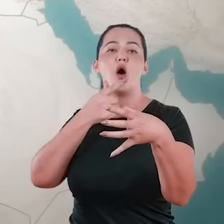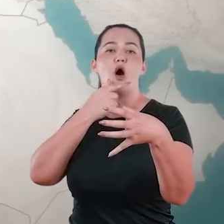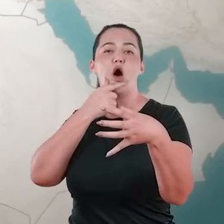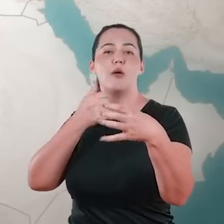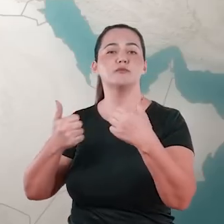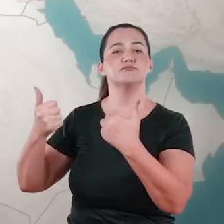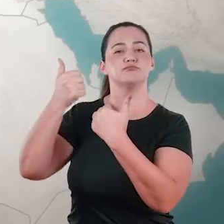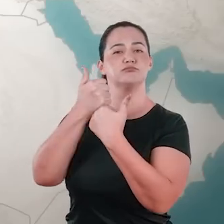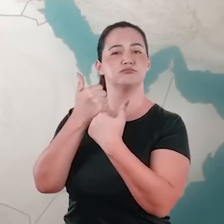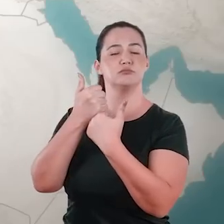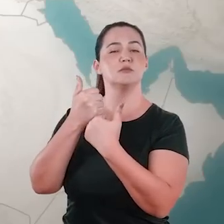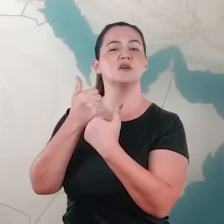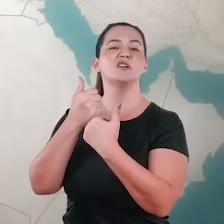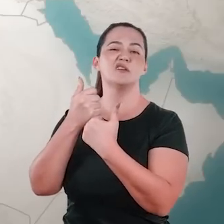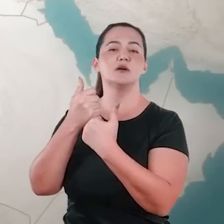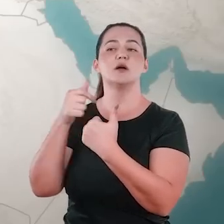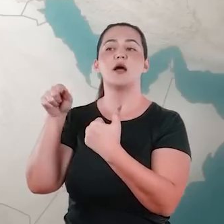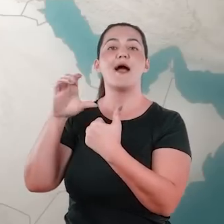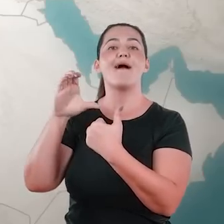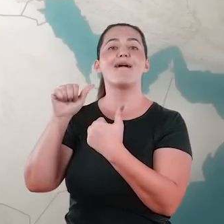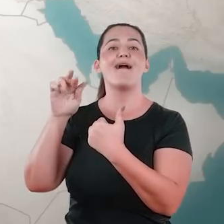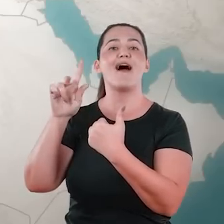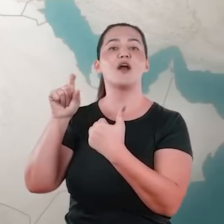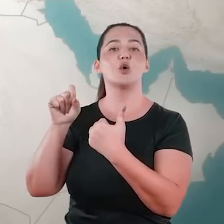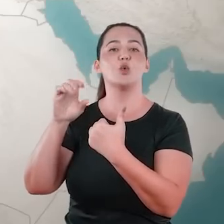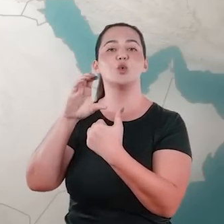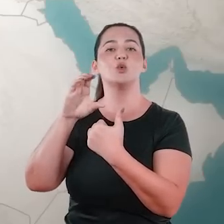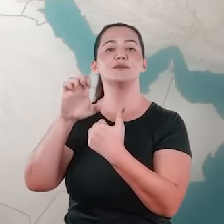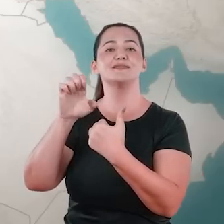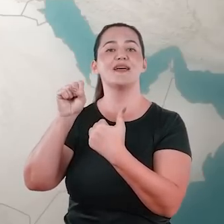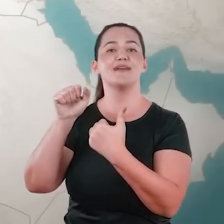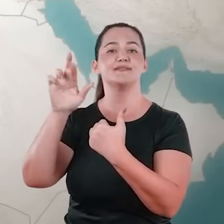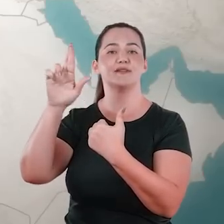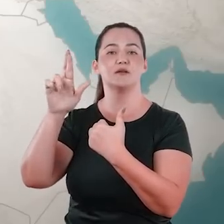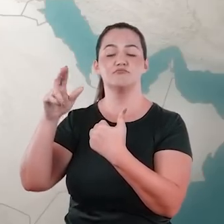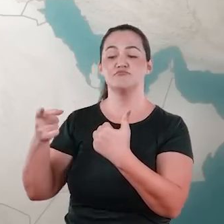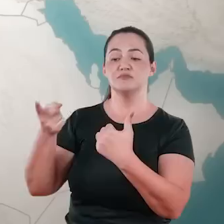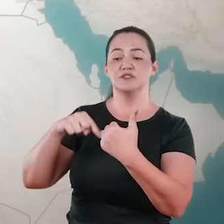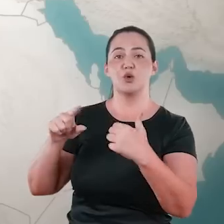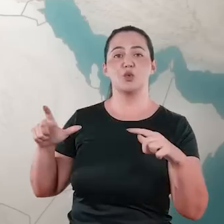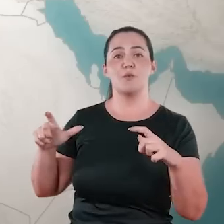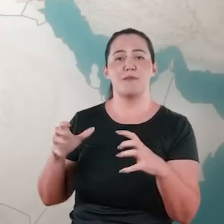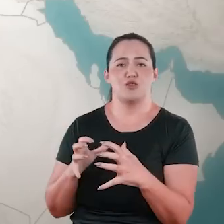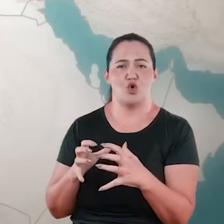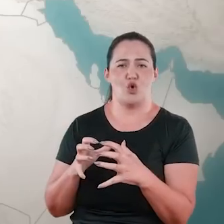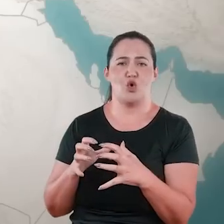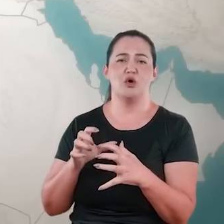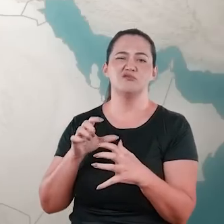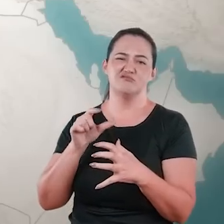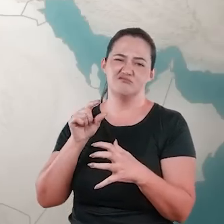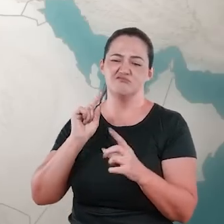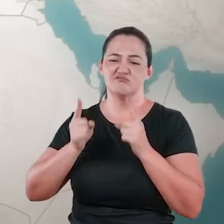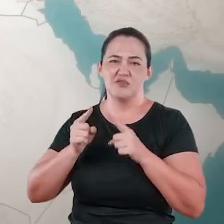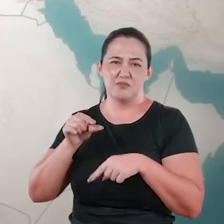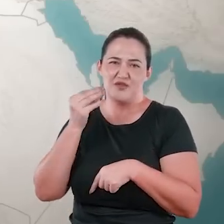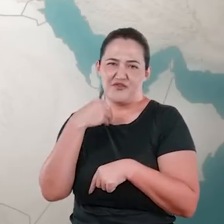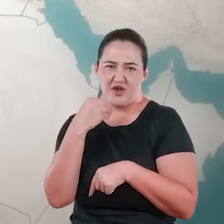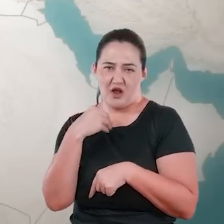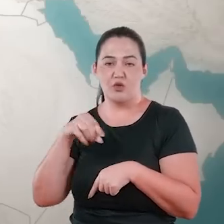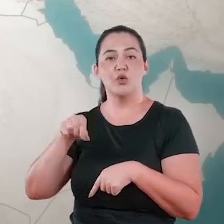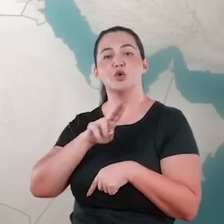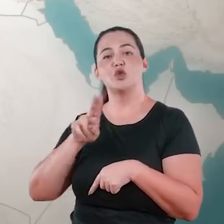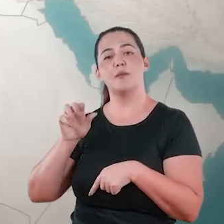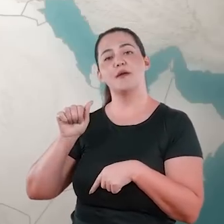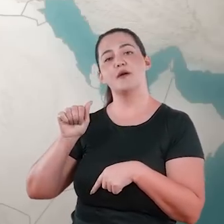alguém que receberia o nome ou o título de César, e o segundo, menor em hierarquia, que receberia o título